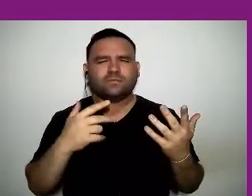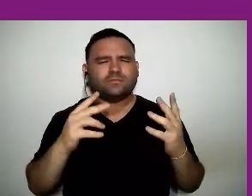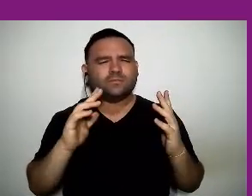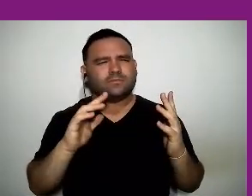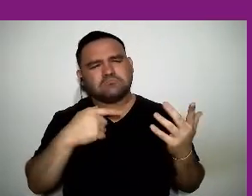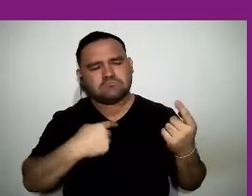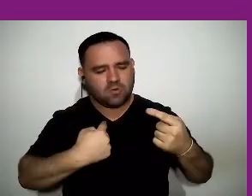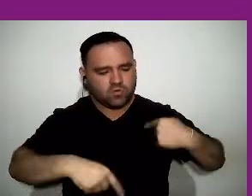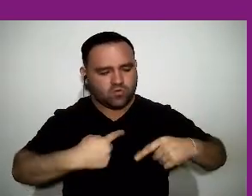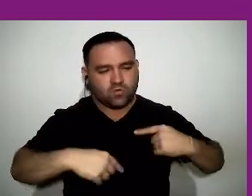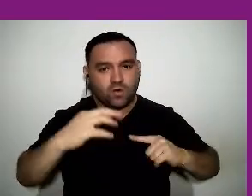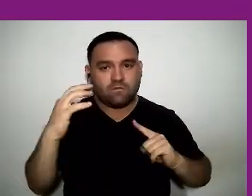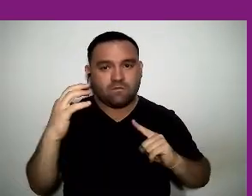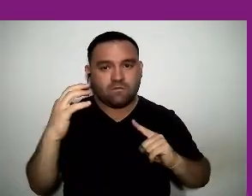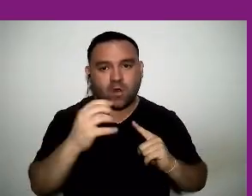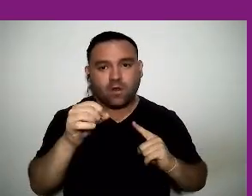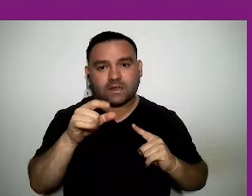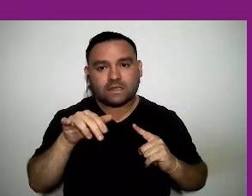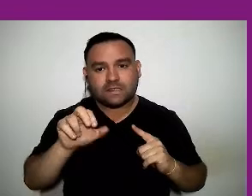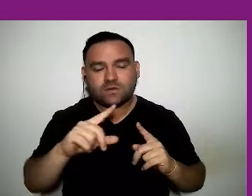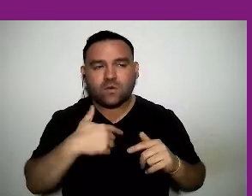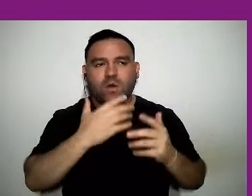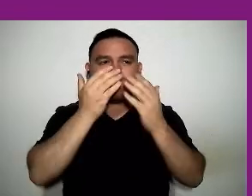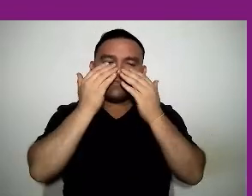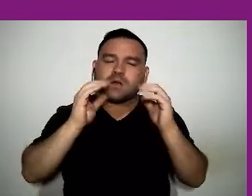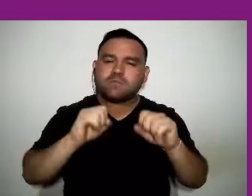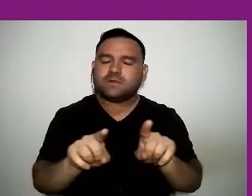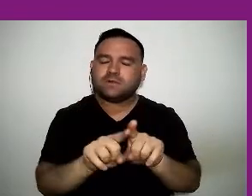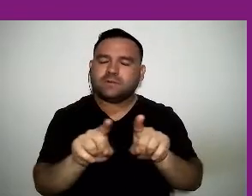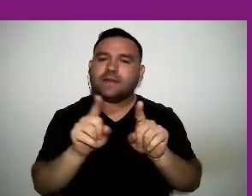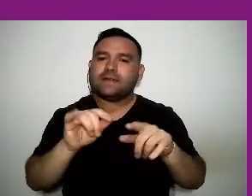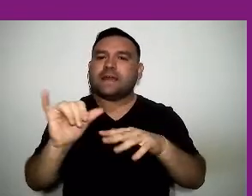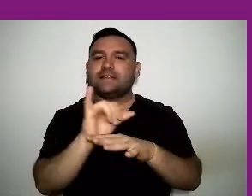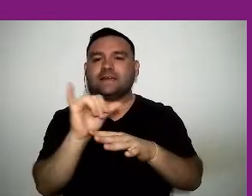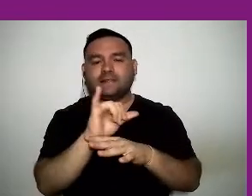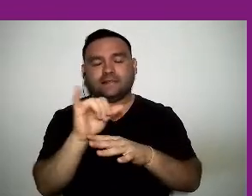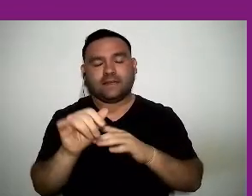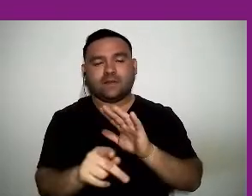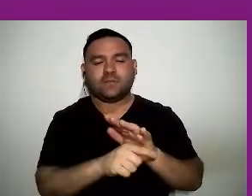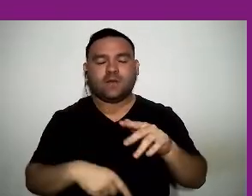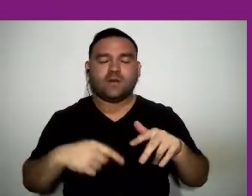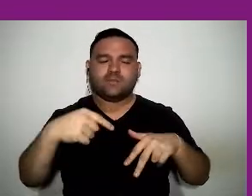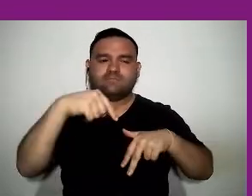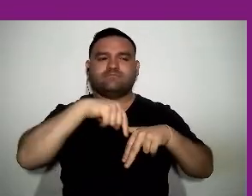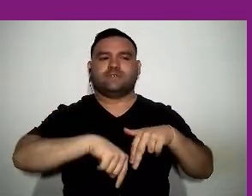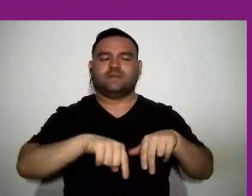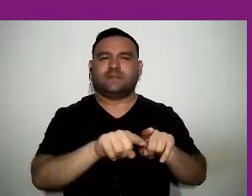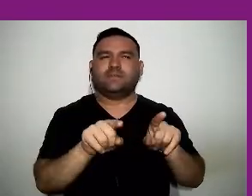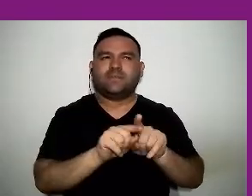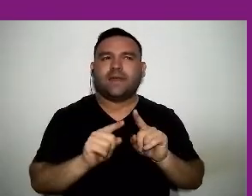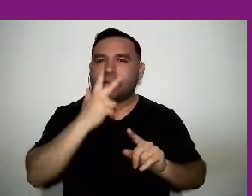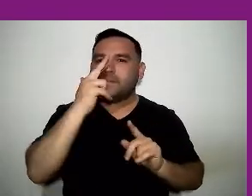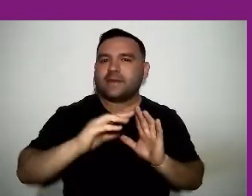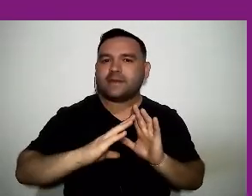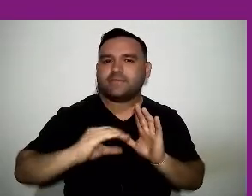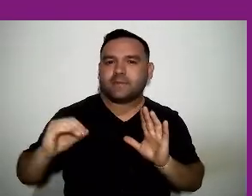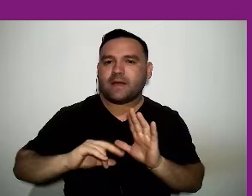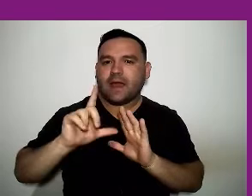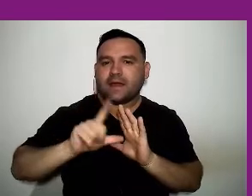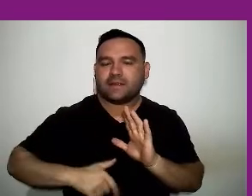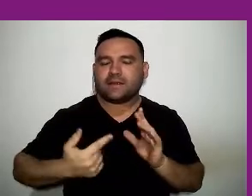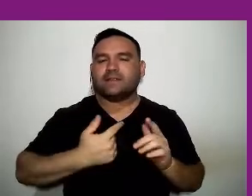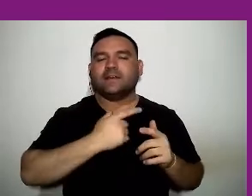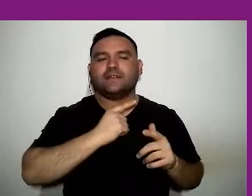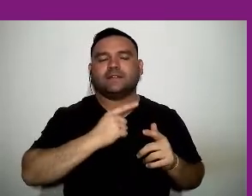alto fluxo ou de oxigênio ou de não invasiva, mas a estratégia mecânica, né, retardando a intubação